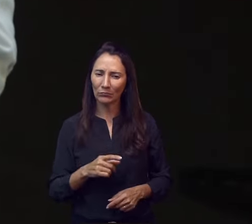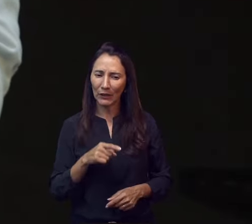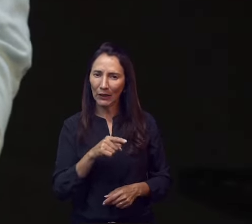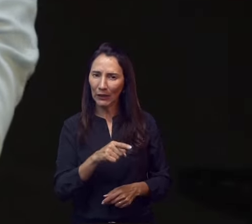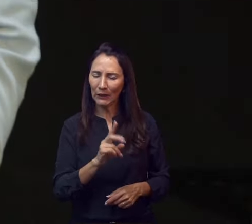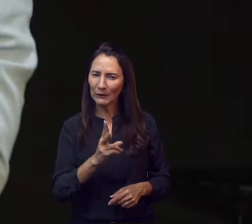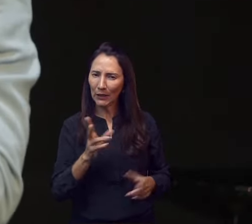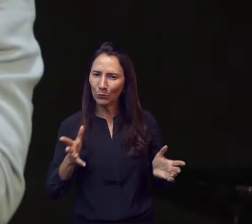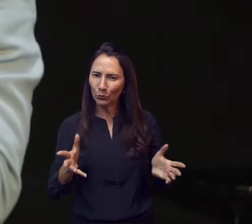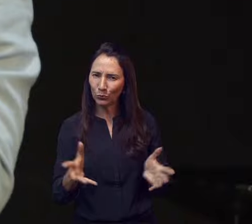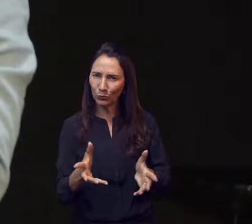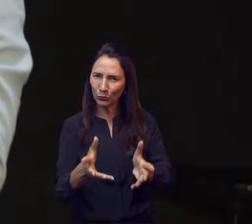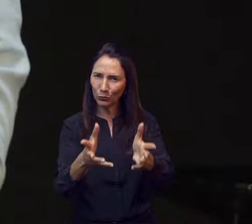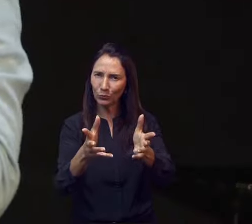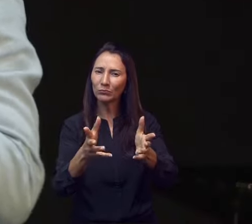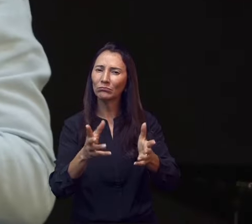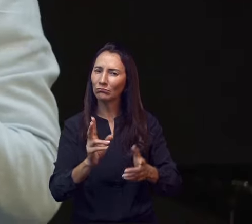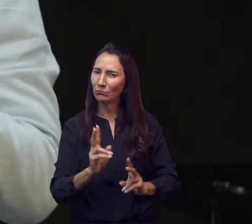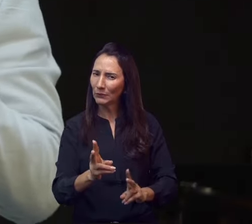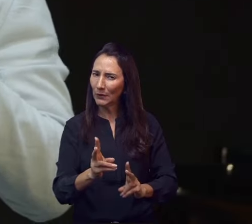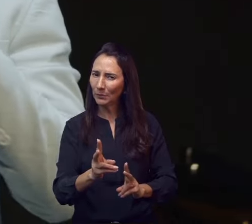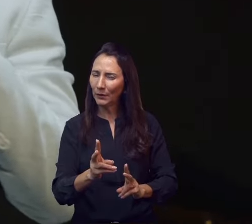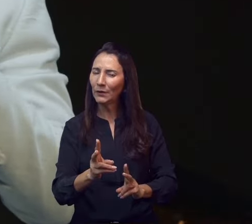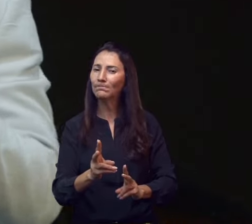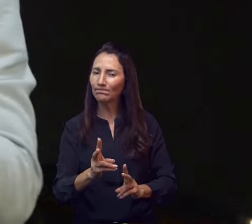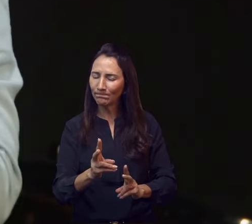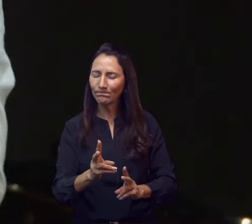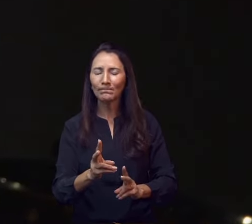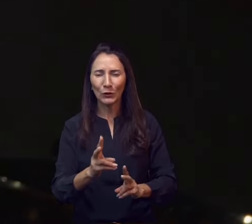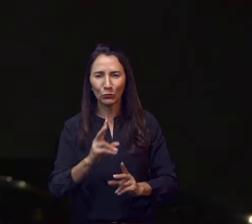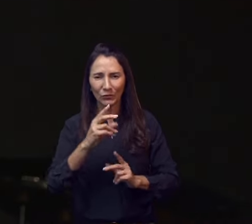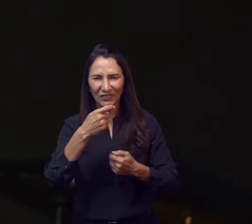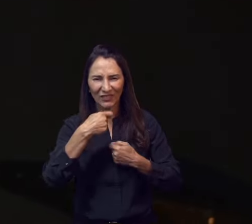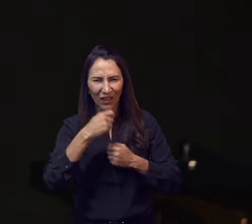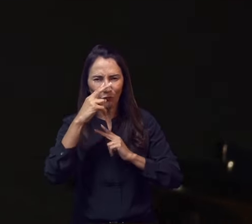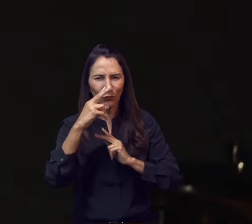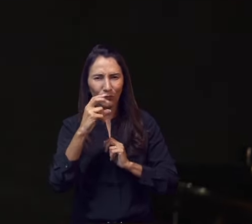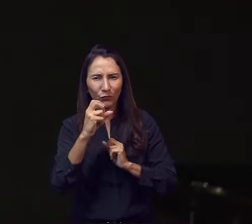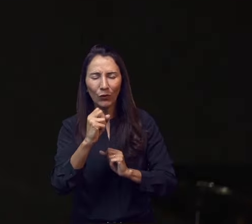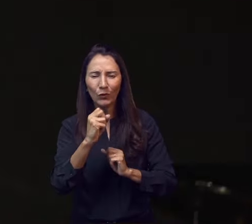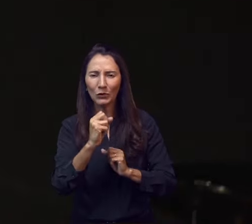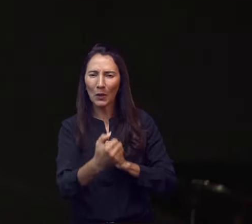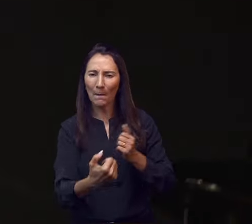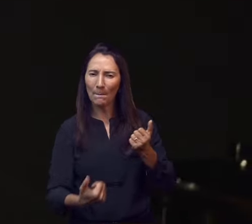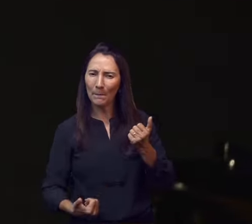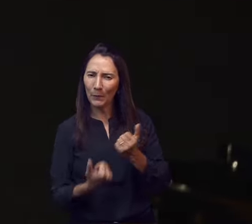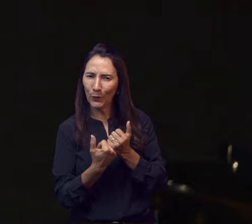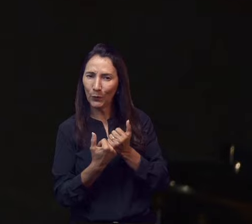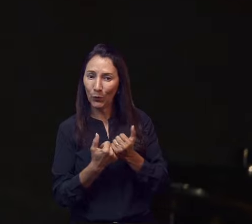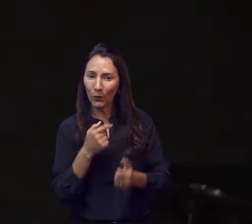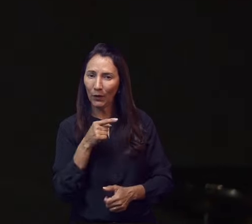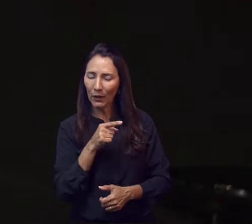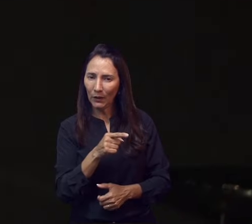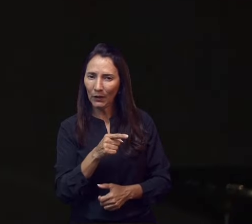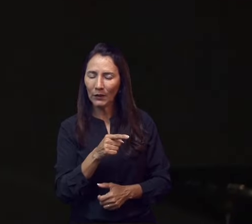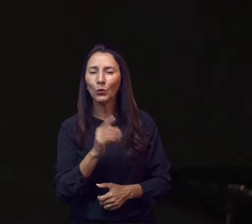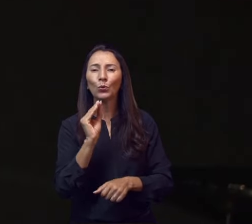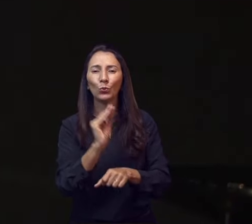empurra para frente que nos motiva que nos fortalece ele é pastor de